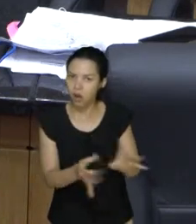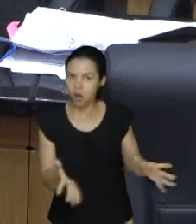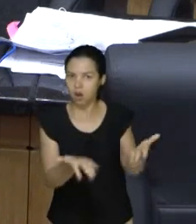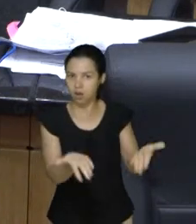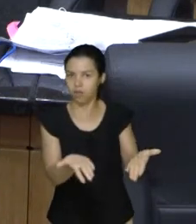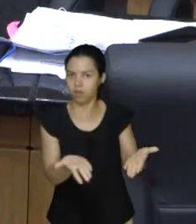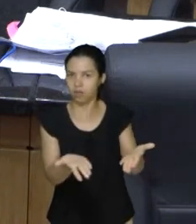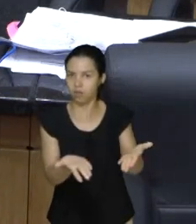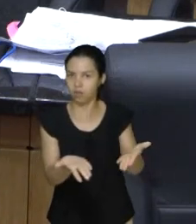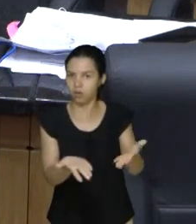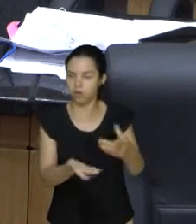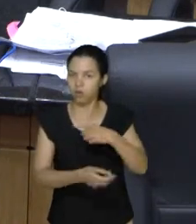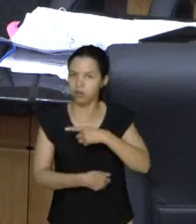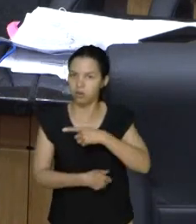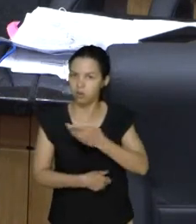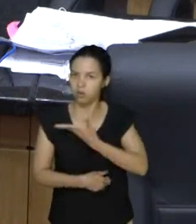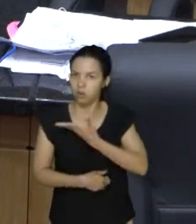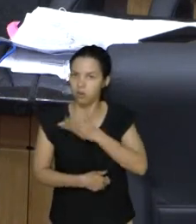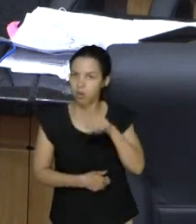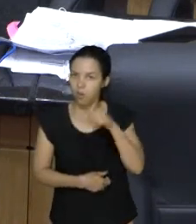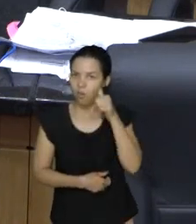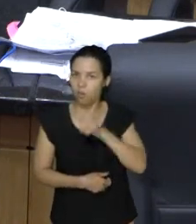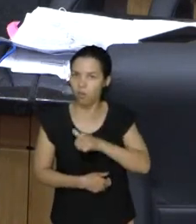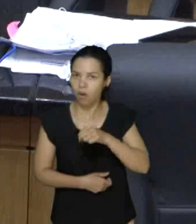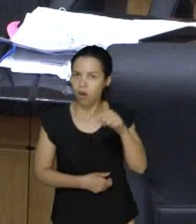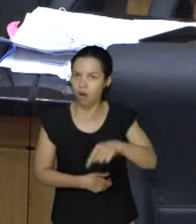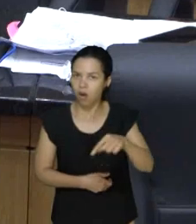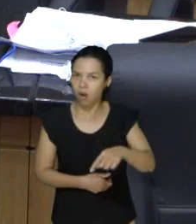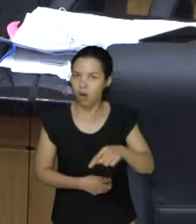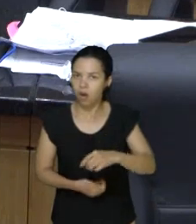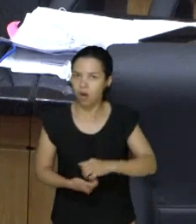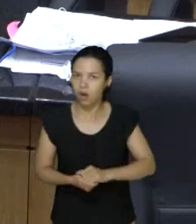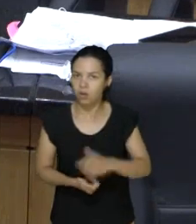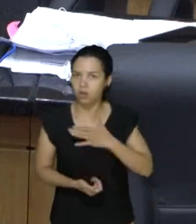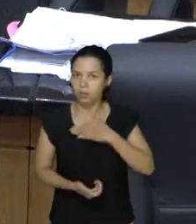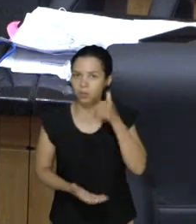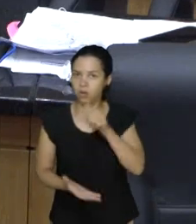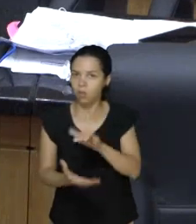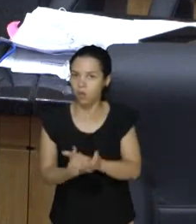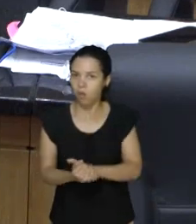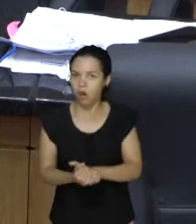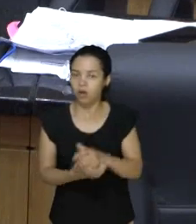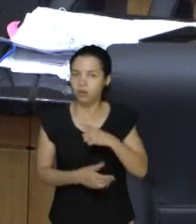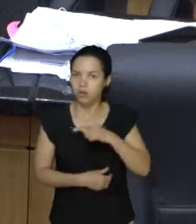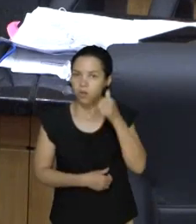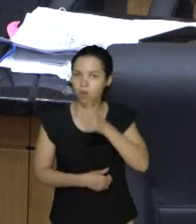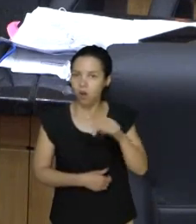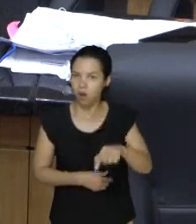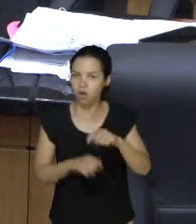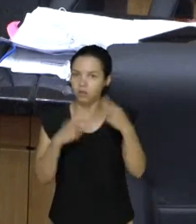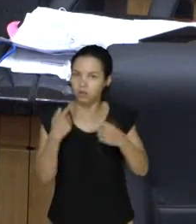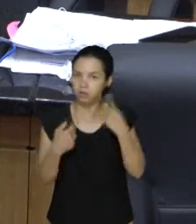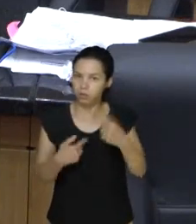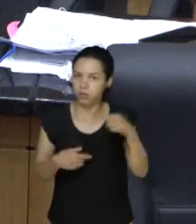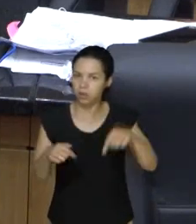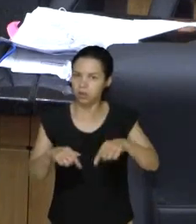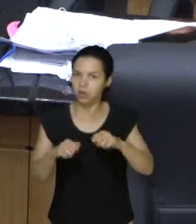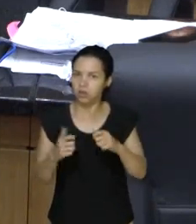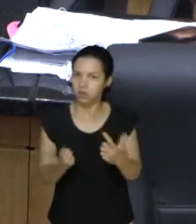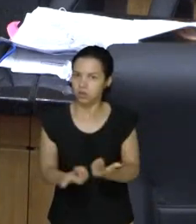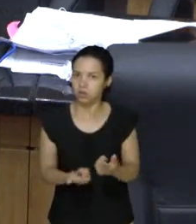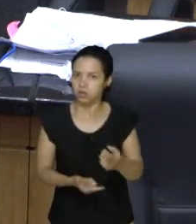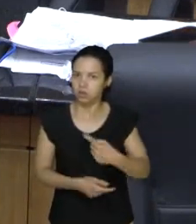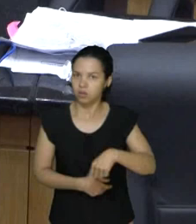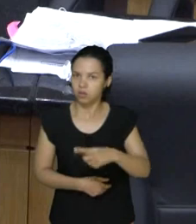Eu tenho aqui minhas colegas aqui, que são mulheres aqui, tem a minha esposa em casa, tem as mulheres da casa, as deputadas. Ninguém quer um